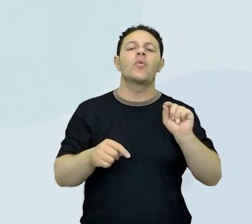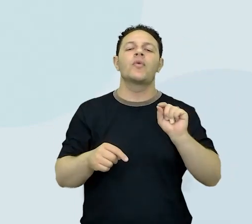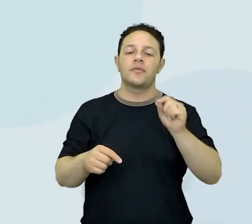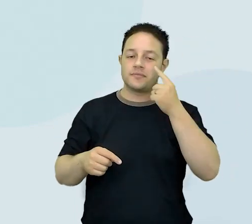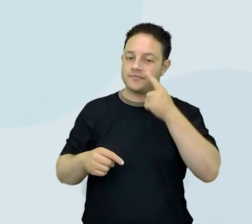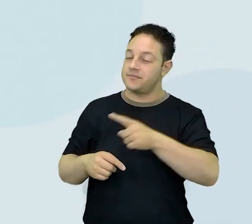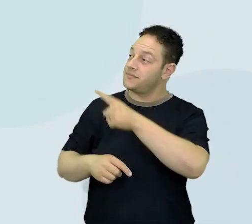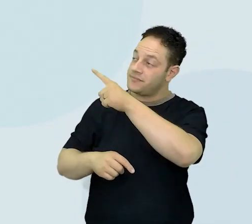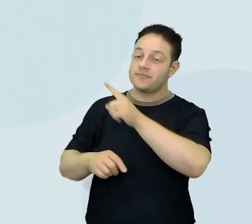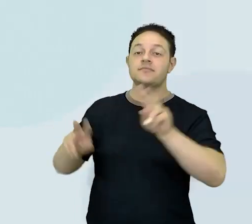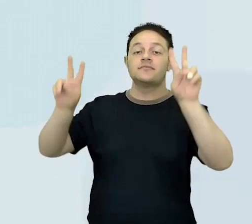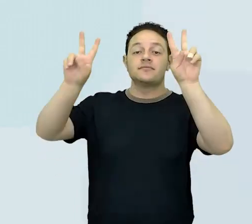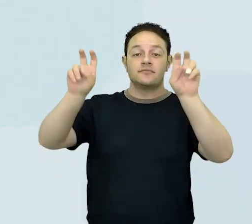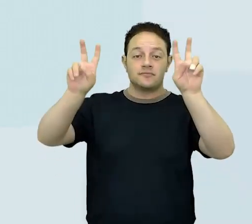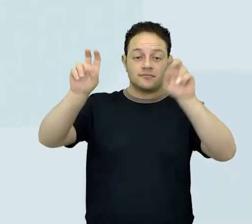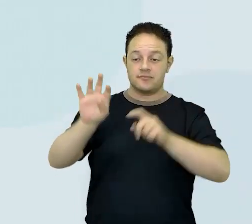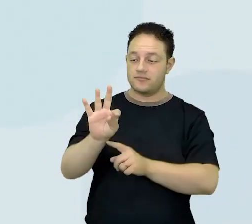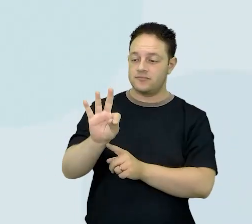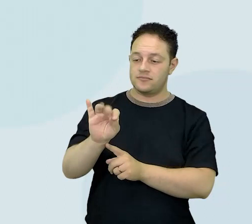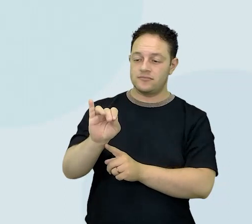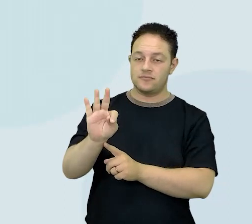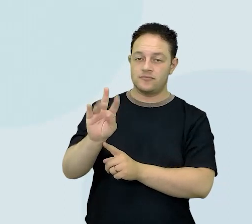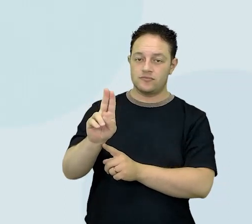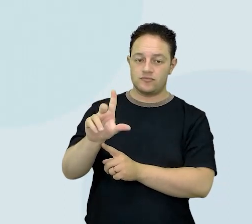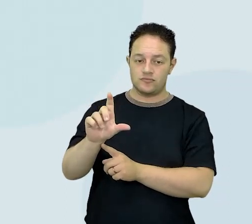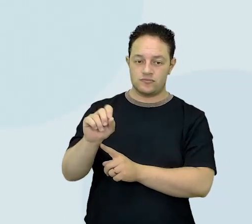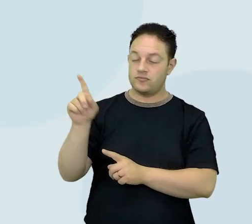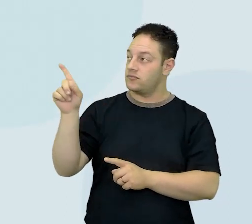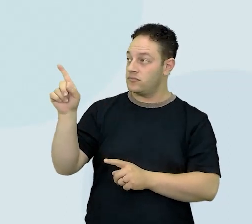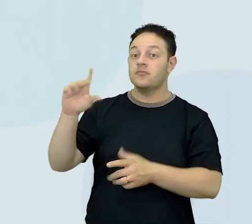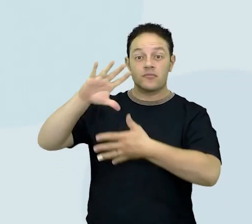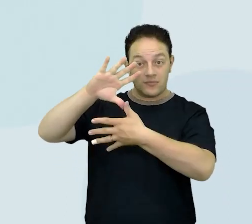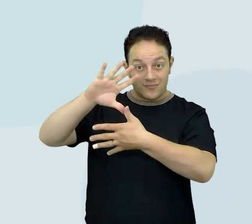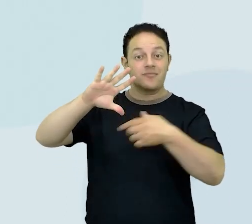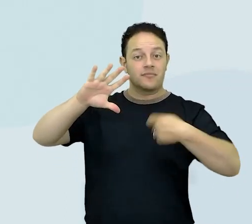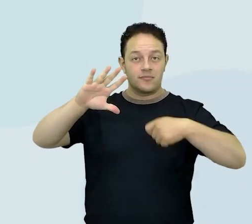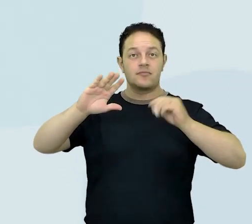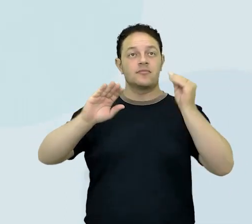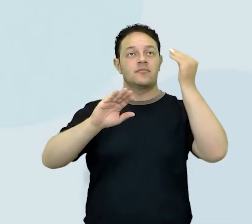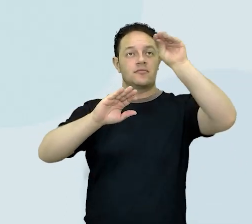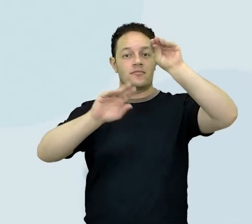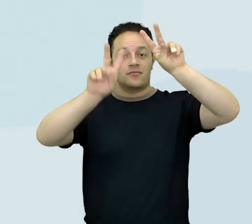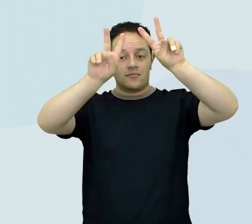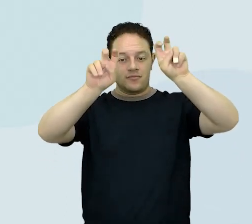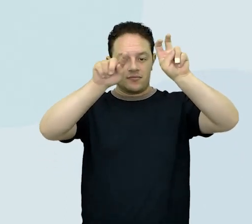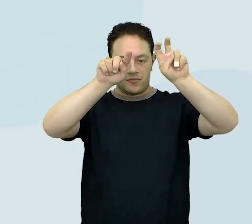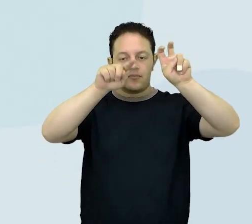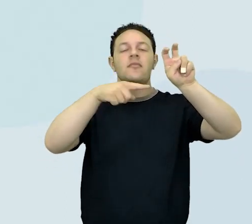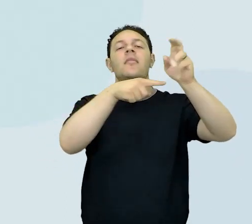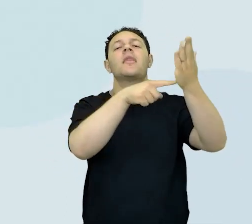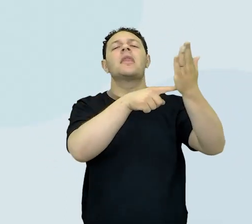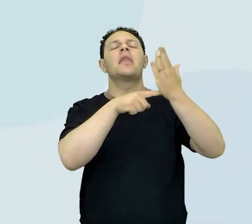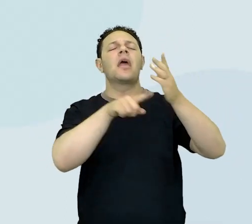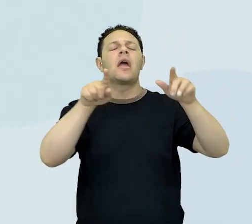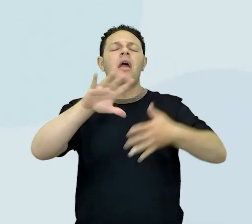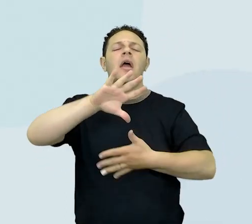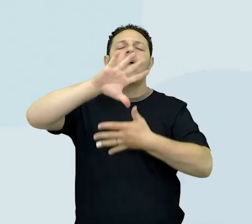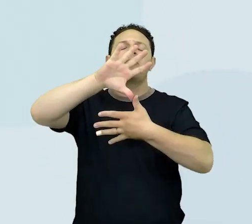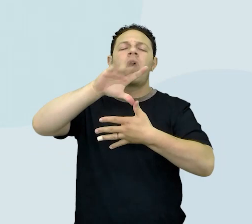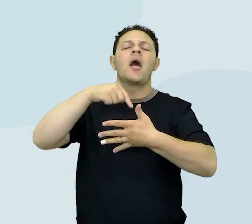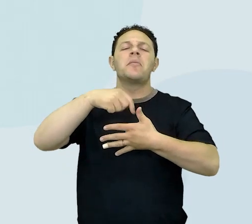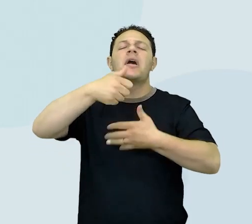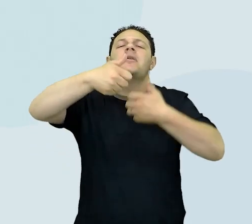que aparecem no mapa? Todo mapa tem um título. Então, o título é o nome que indica o que o mapa